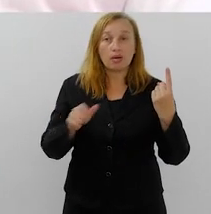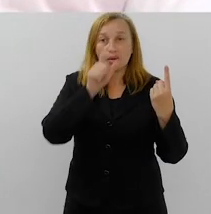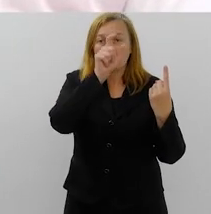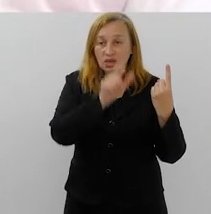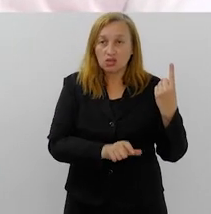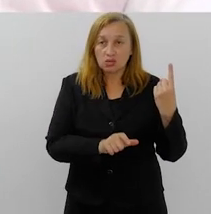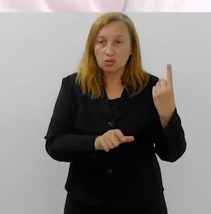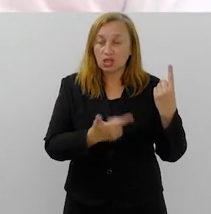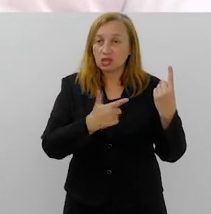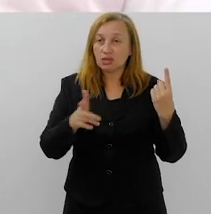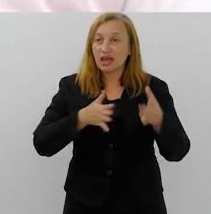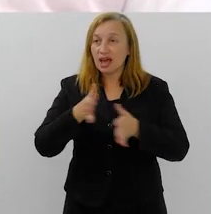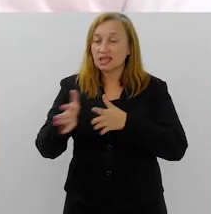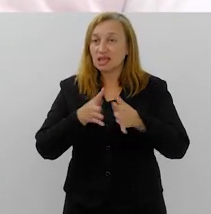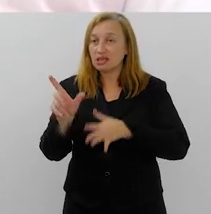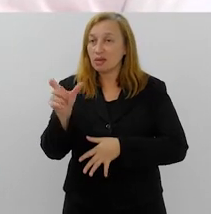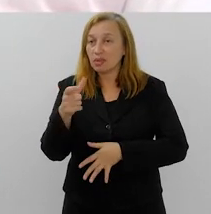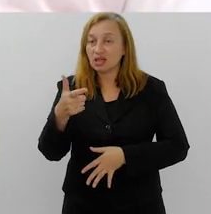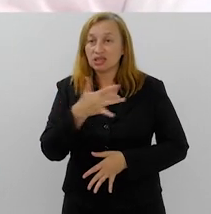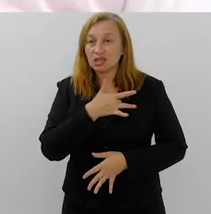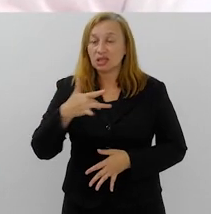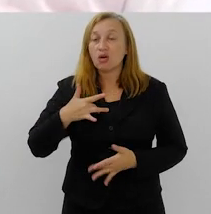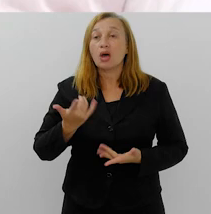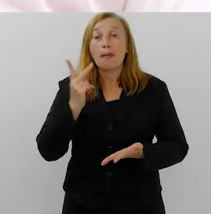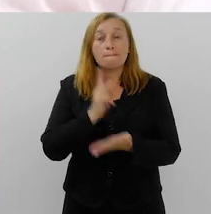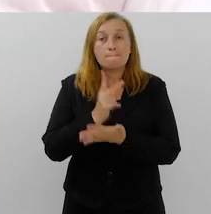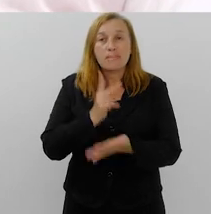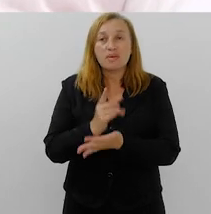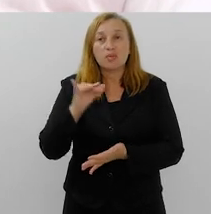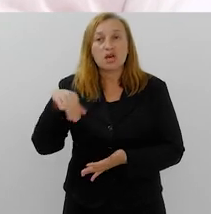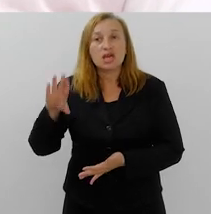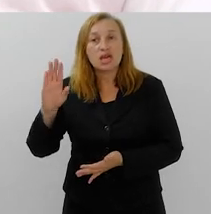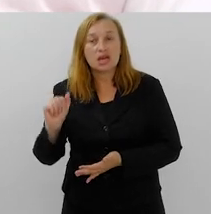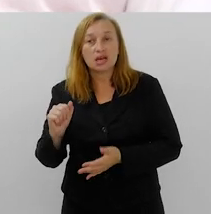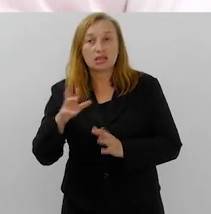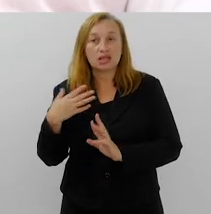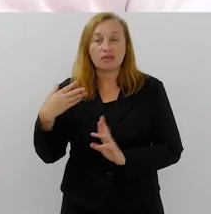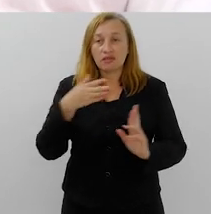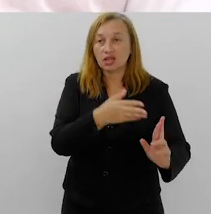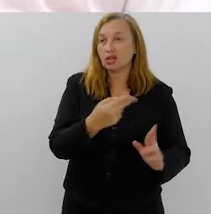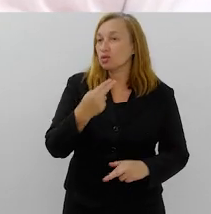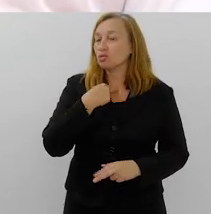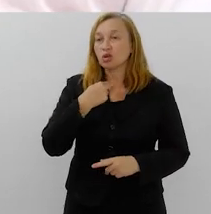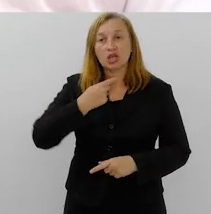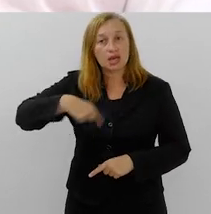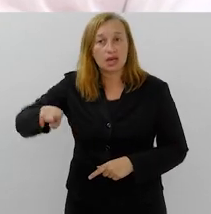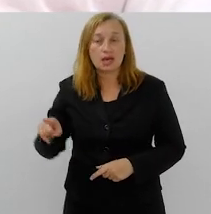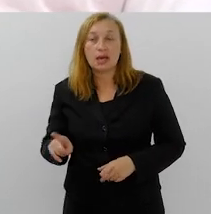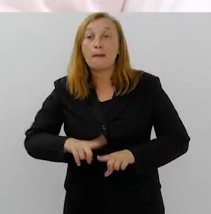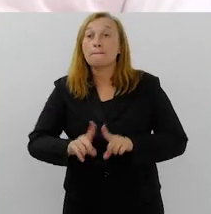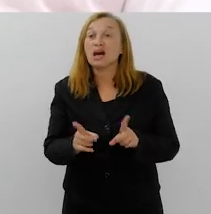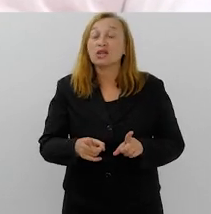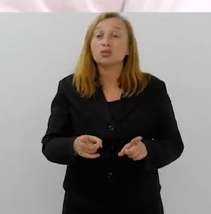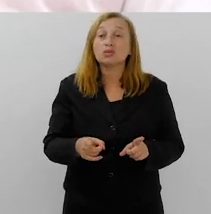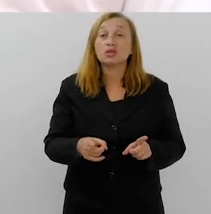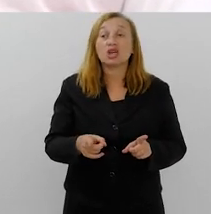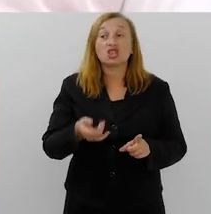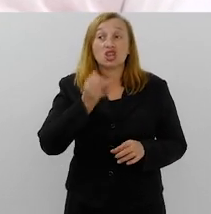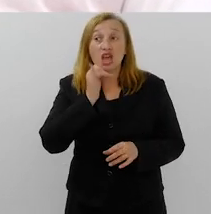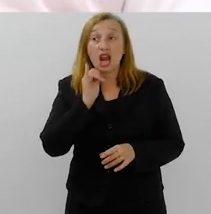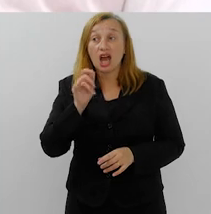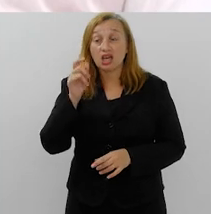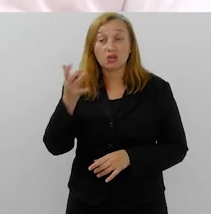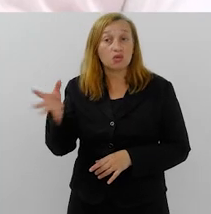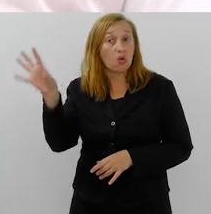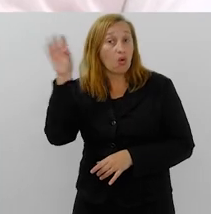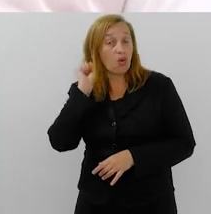de uma pessoa que não tem acesso a um plano de saúde então mesmo o INCA sendo referência eu não podia fazer isso né